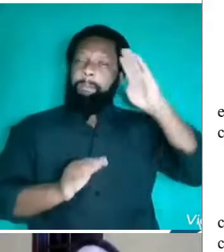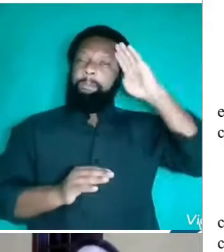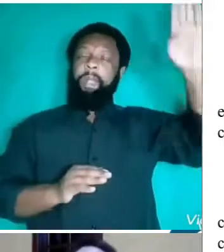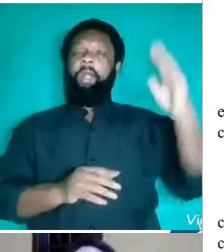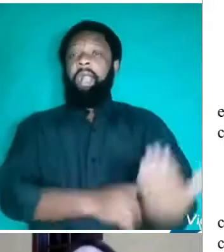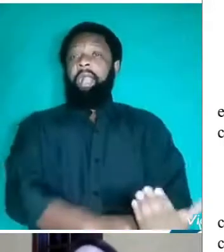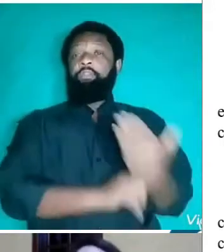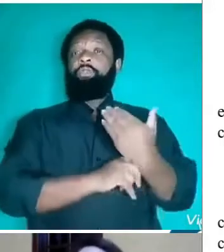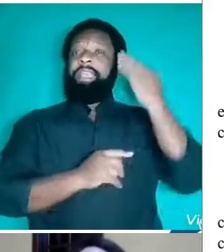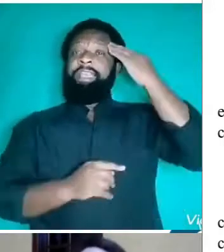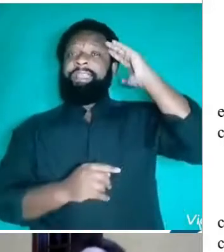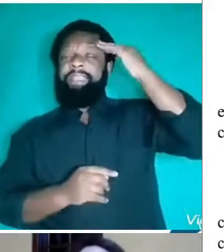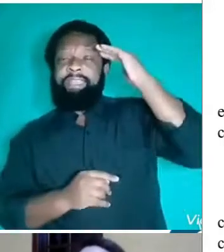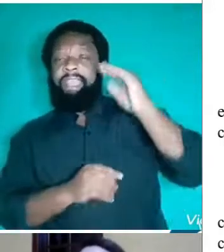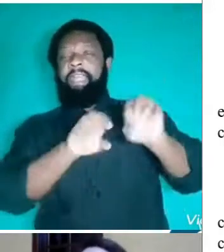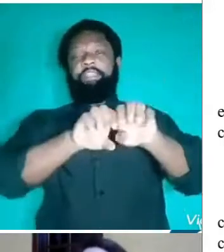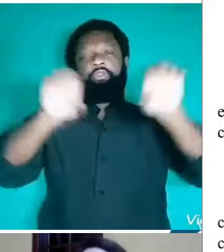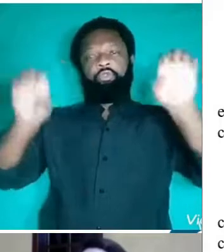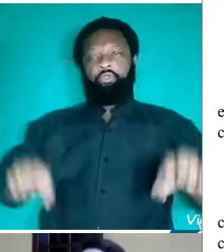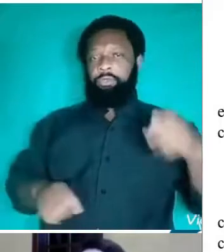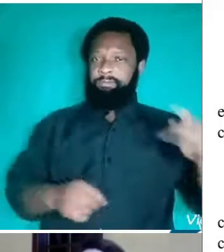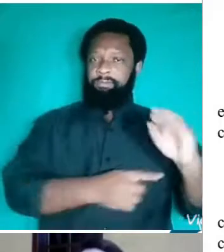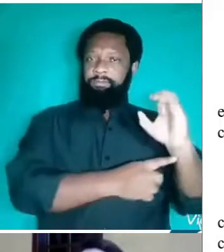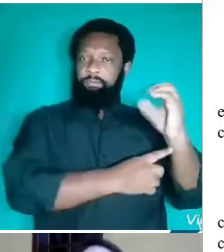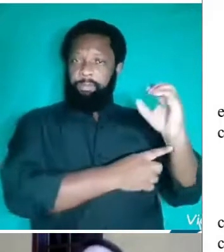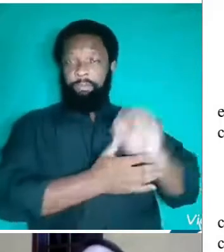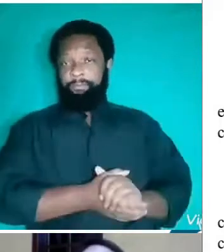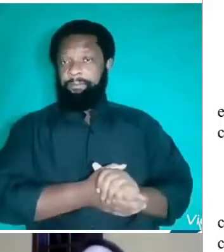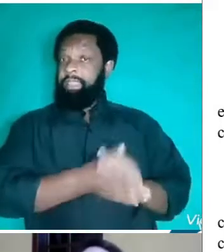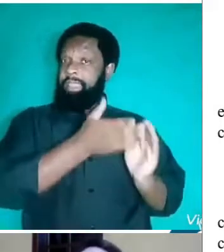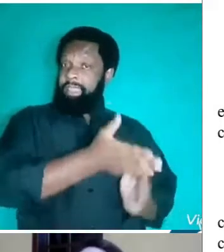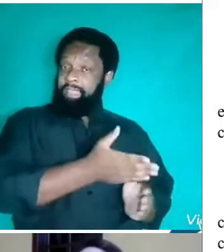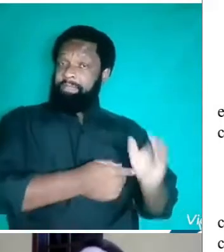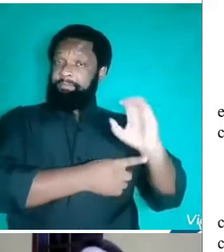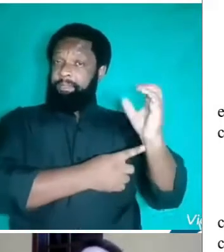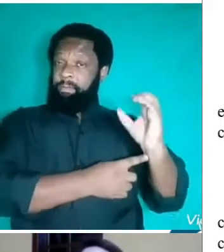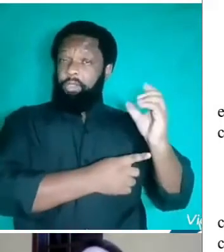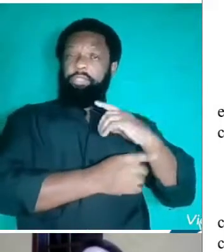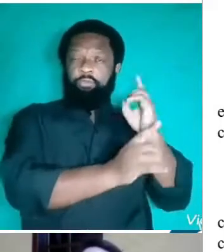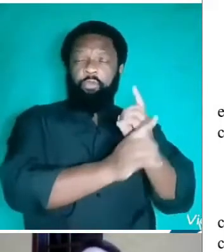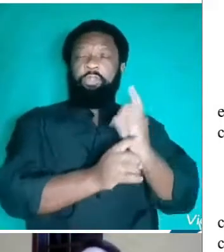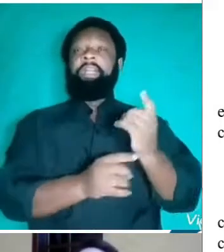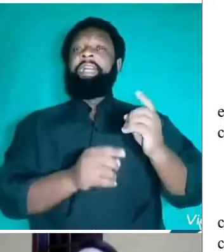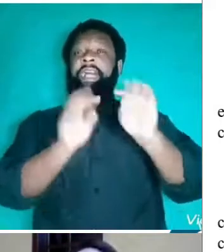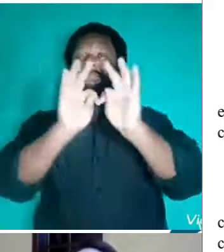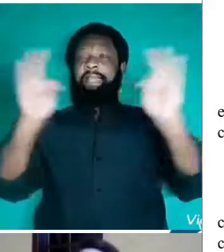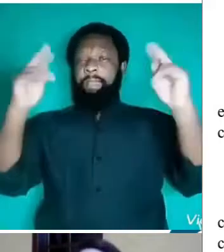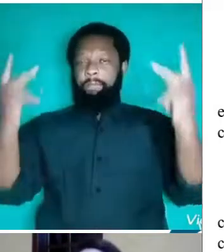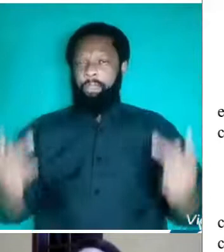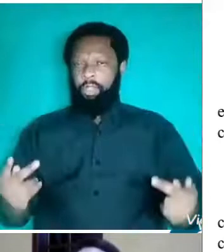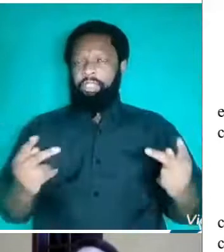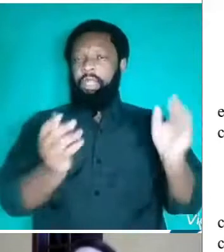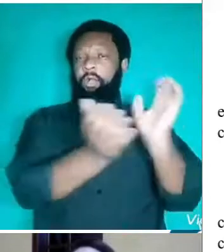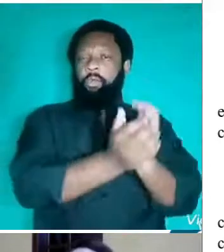para a gente entender a estrutura e o comportamento desse elemento. Então, esse elemento, que está presente na tabela periódica na